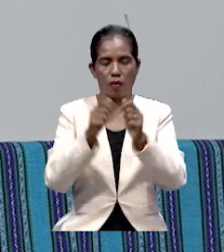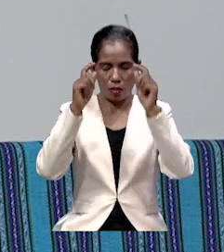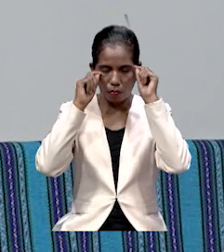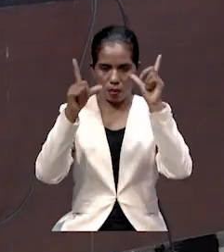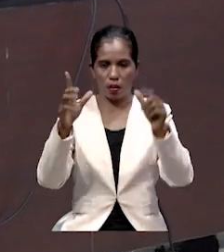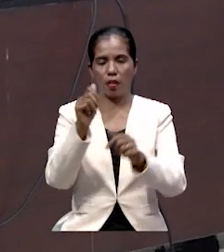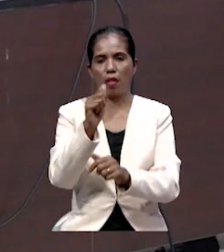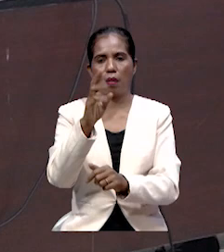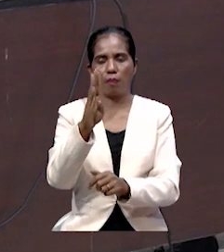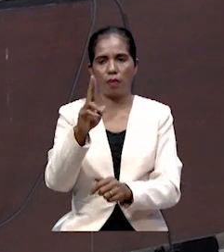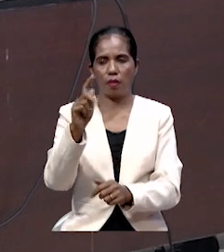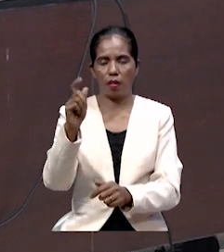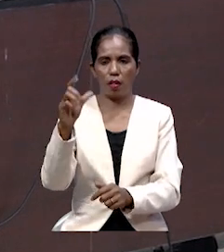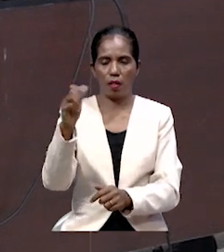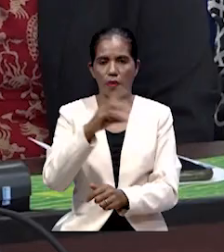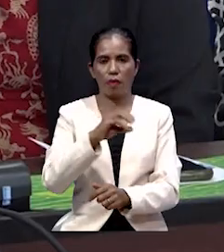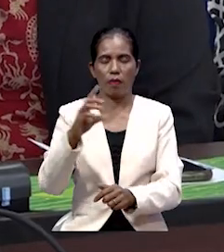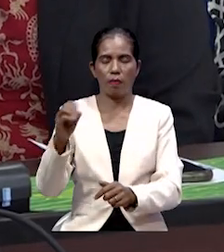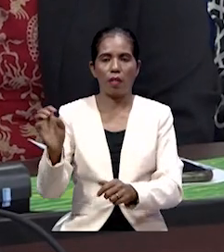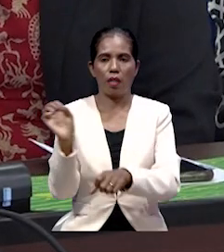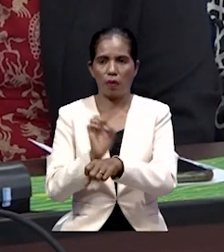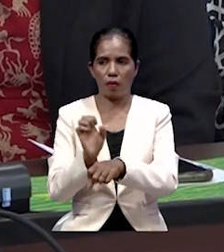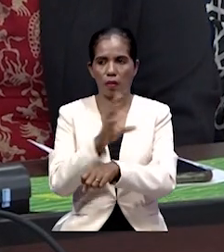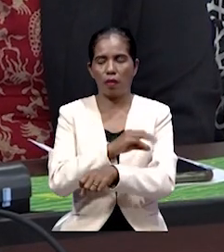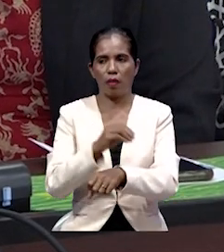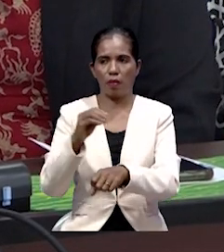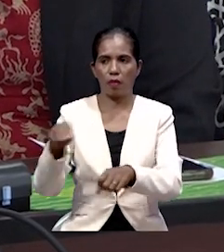Abu Dhabi, com a diplomacia, economia, no